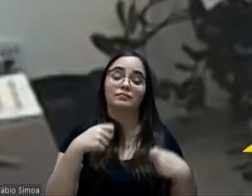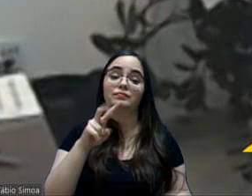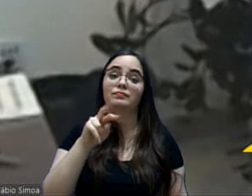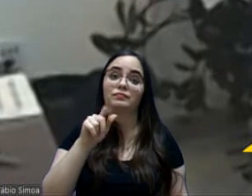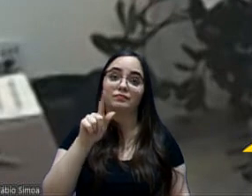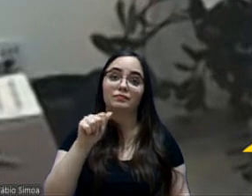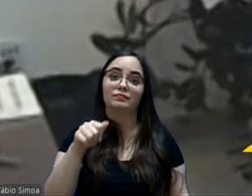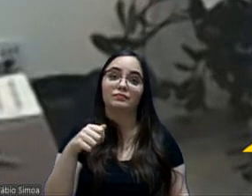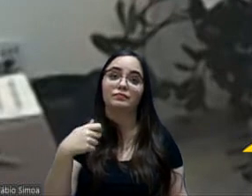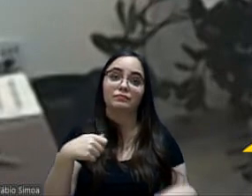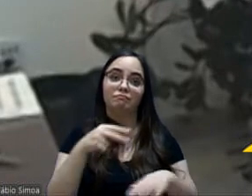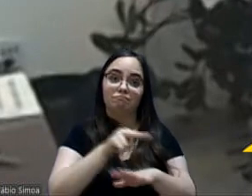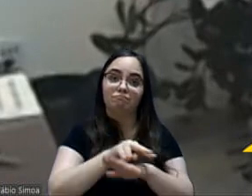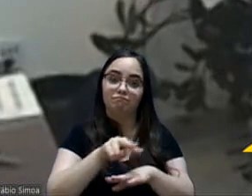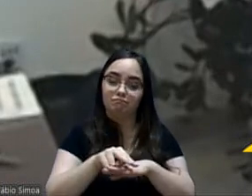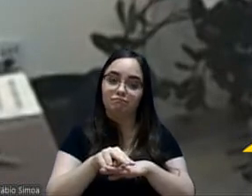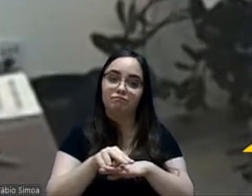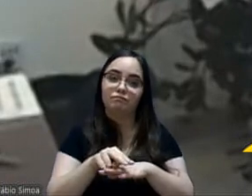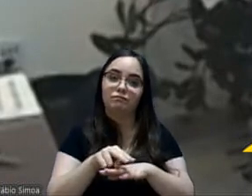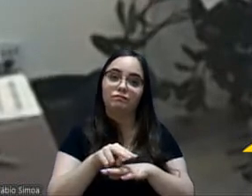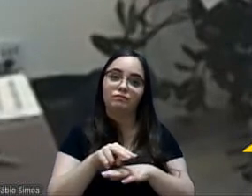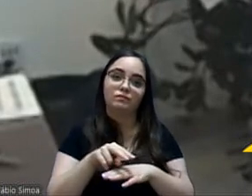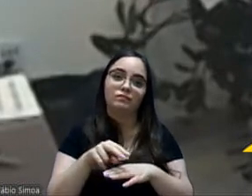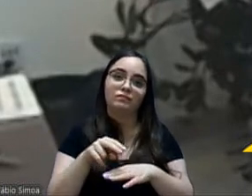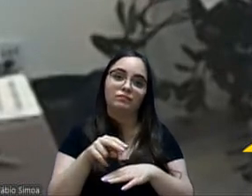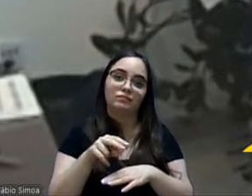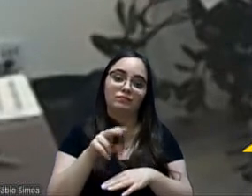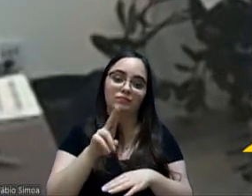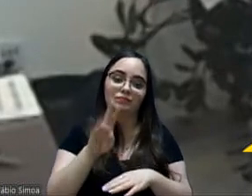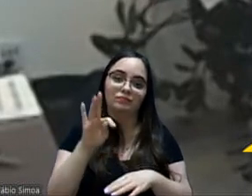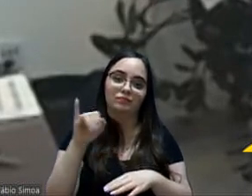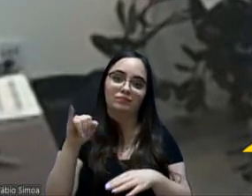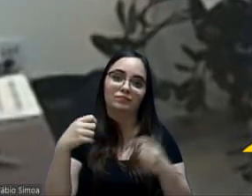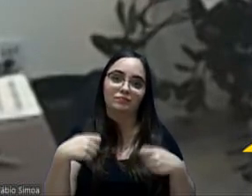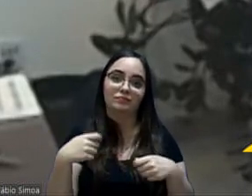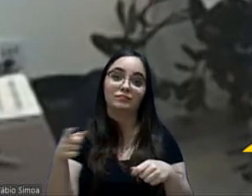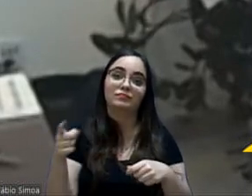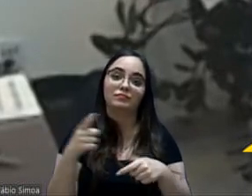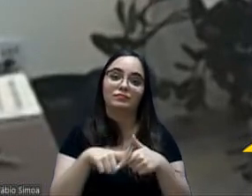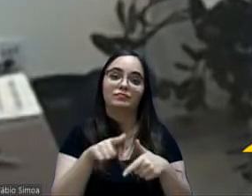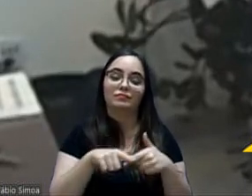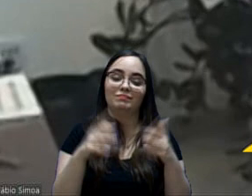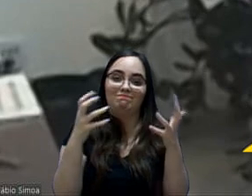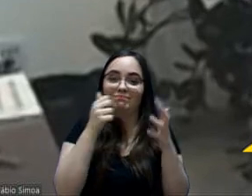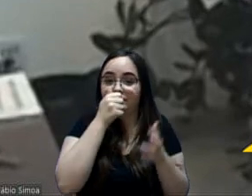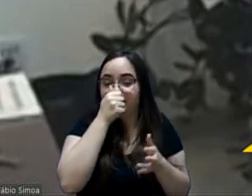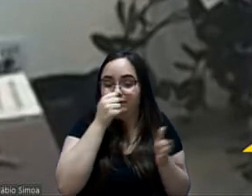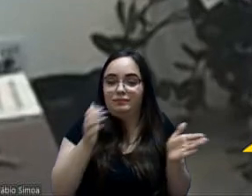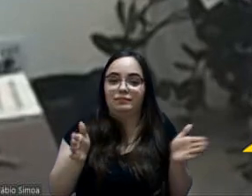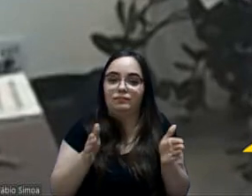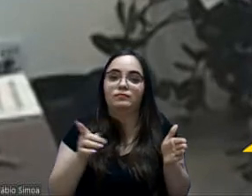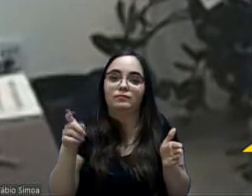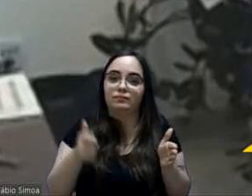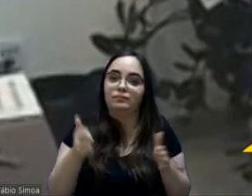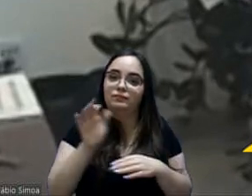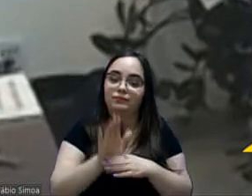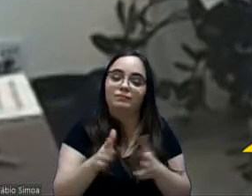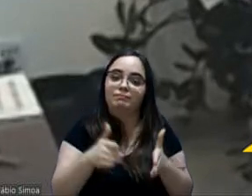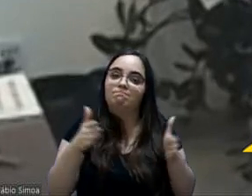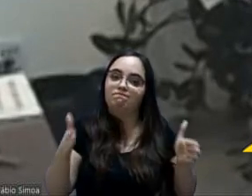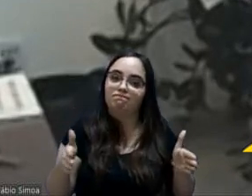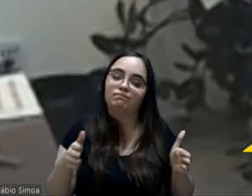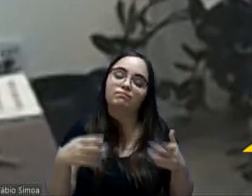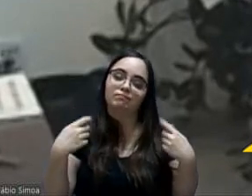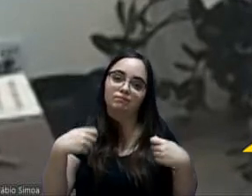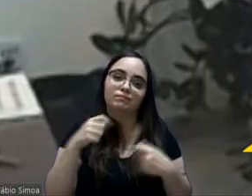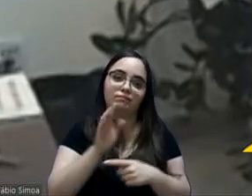num leito lá, melhoraram o leito para ele, ele tinha questão de claustrofobia, estava num lugar muito apertado. Então isso tem que se conscientizar.